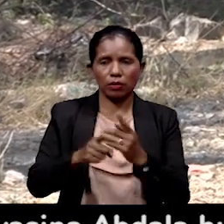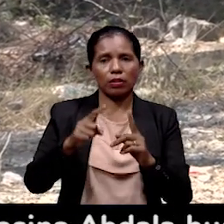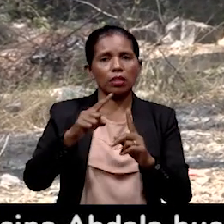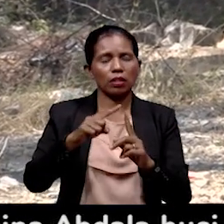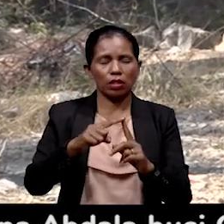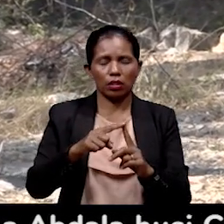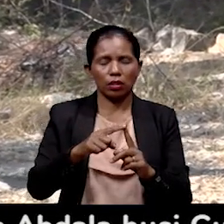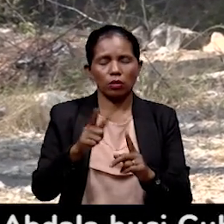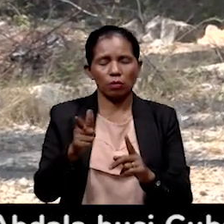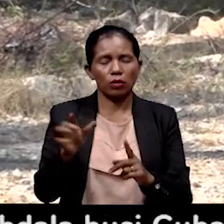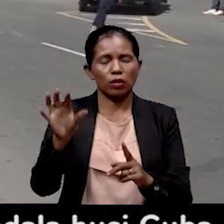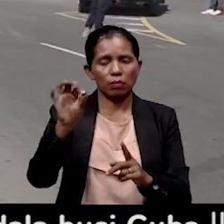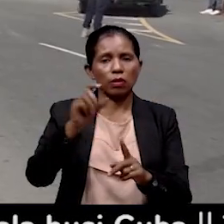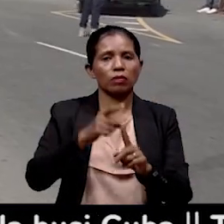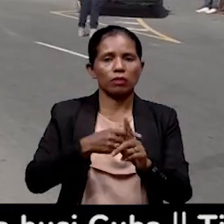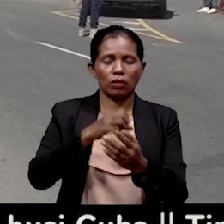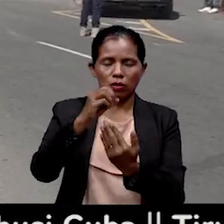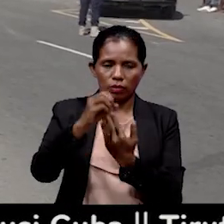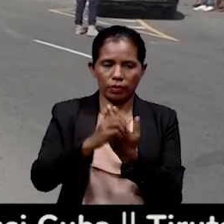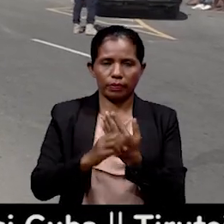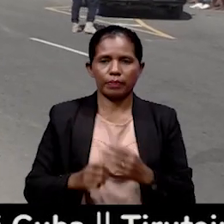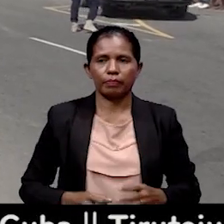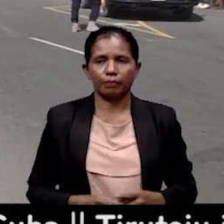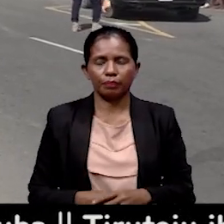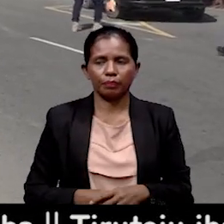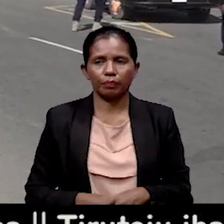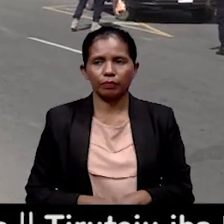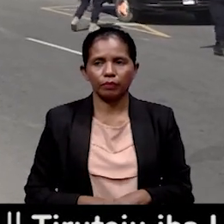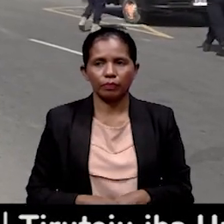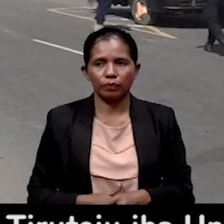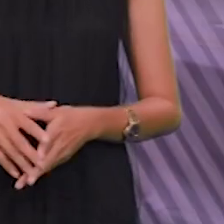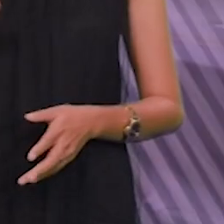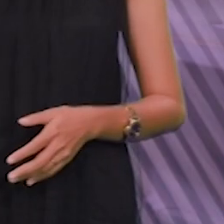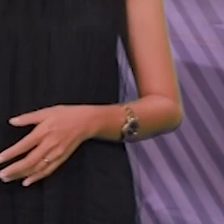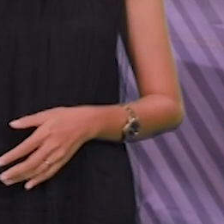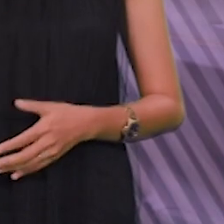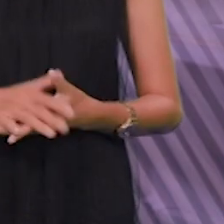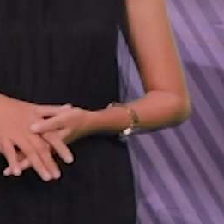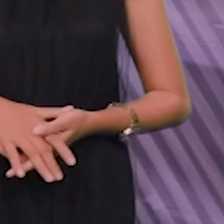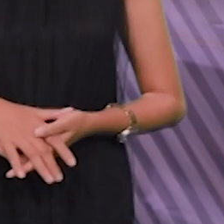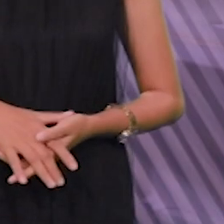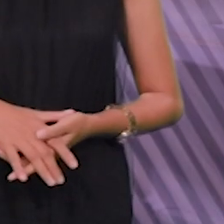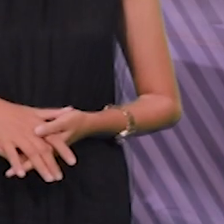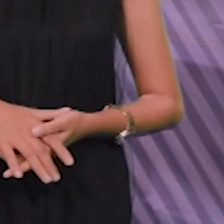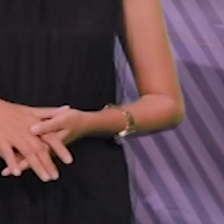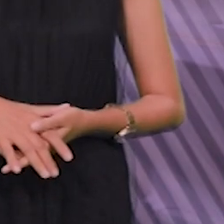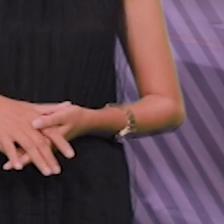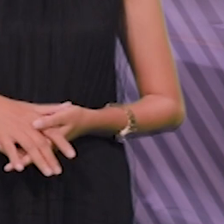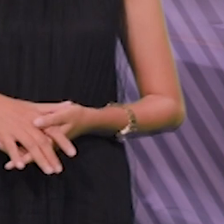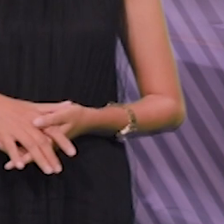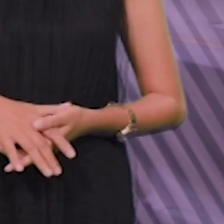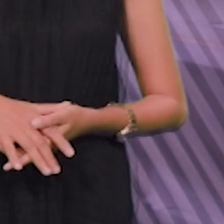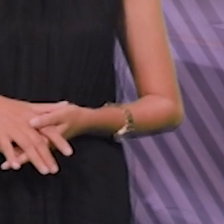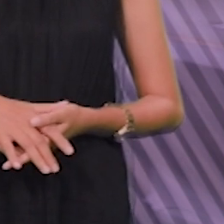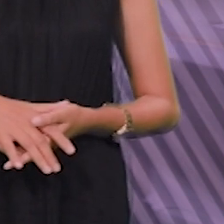Fulan Outubro. Fátima Pereira, Balbino Gonçalves, GMN. Olá, que tal o like? Quero que te volte